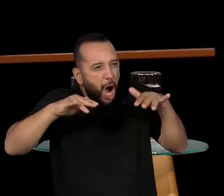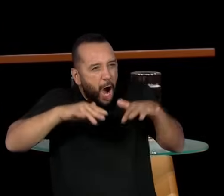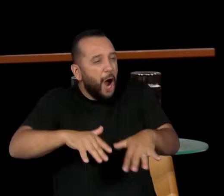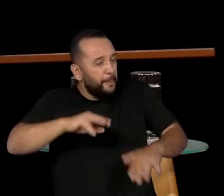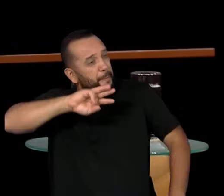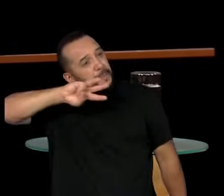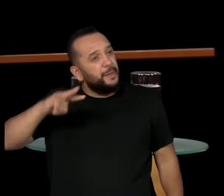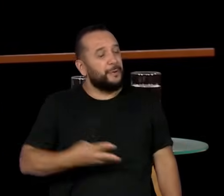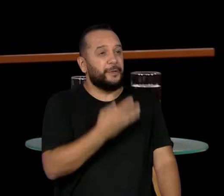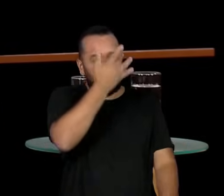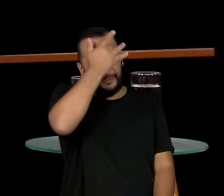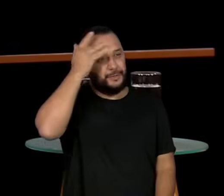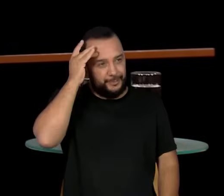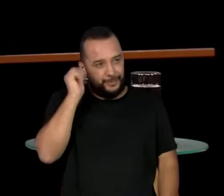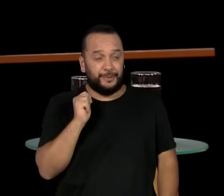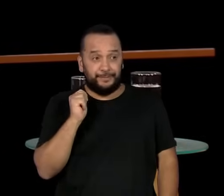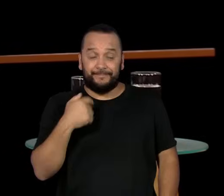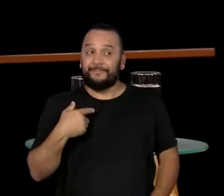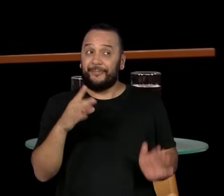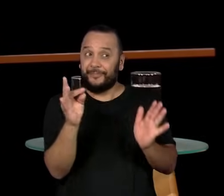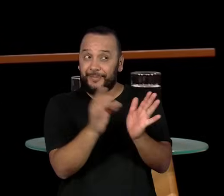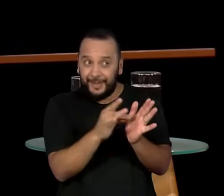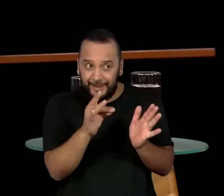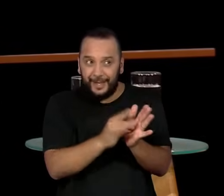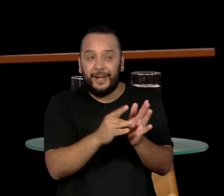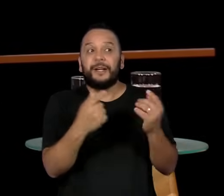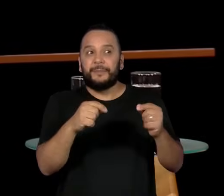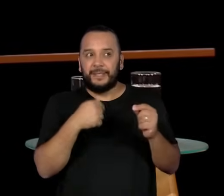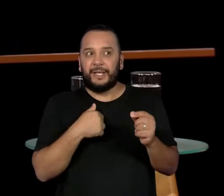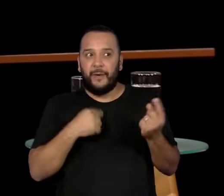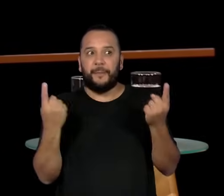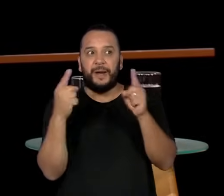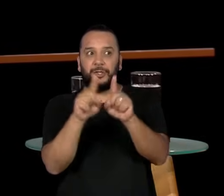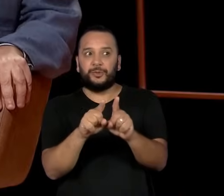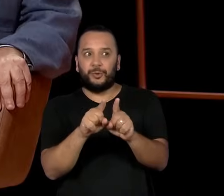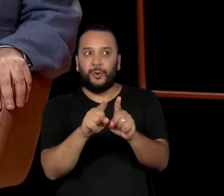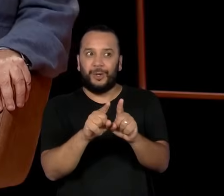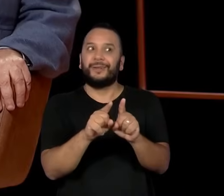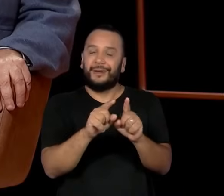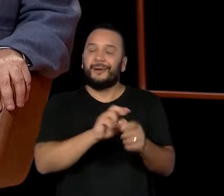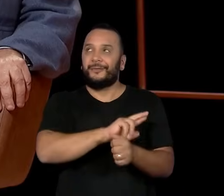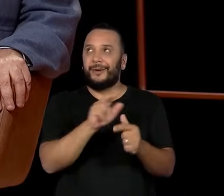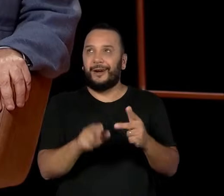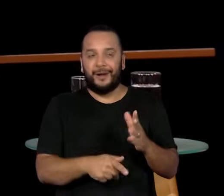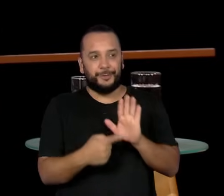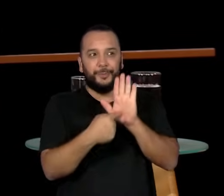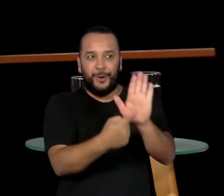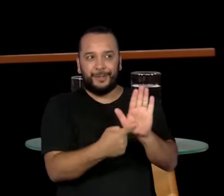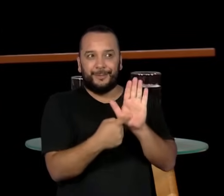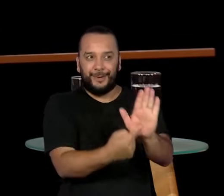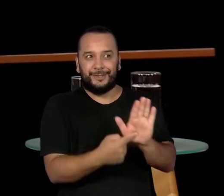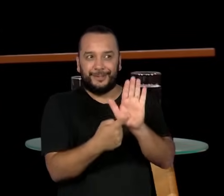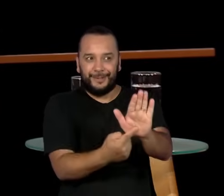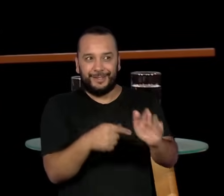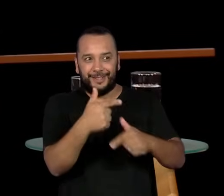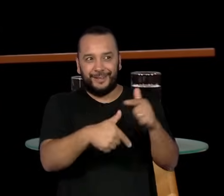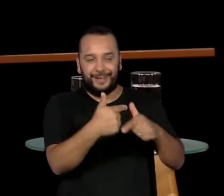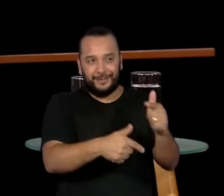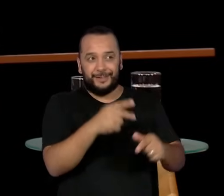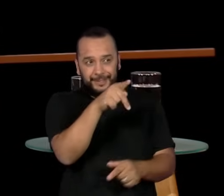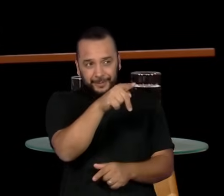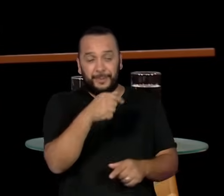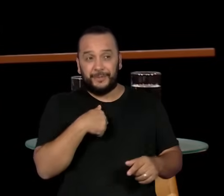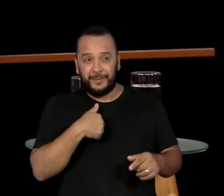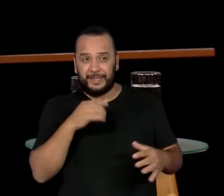promoveu. Nós, na verdade, precisaríamos de vários programas para falar sobre tudo que você fez. Mas essa ligação sua com a